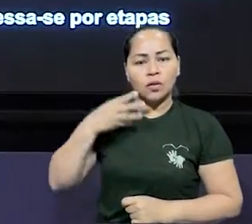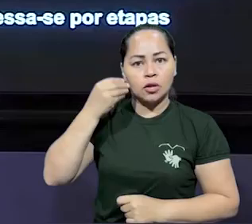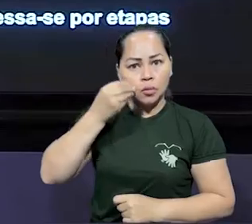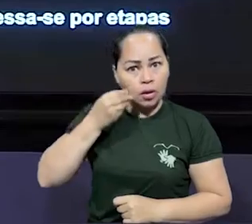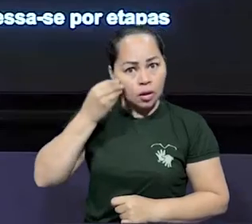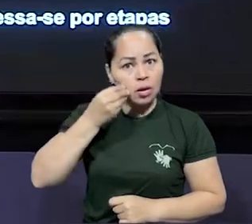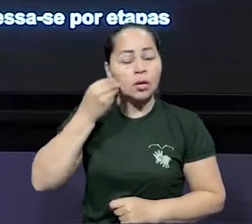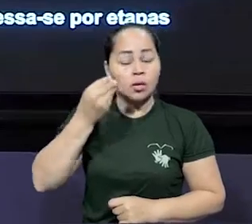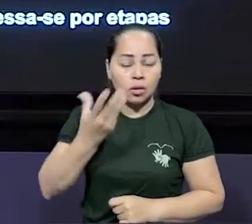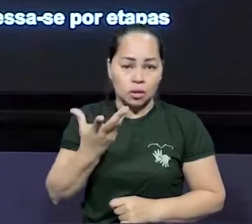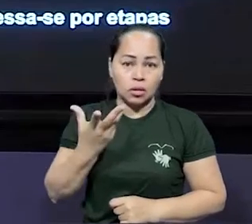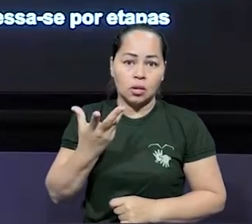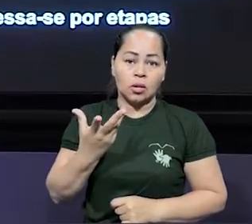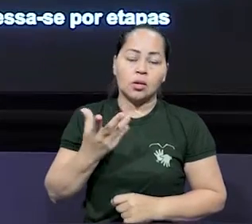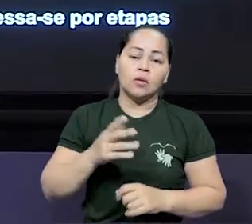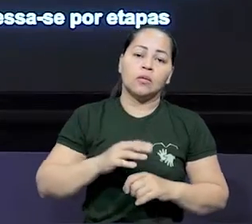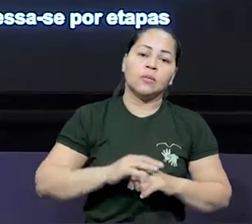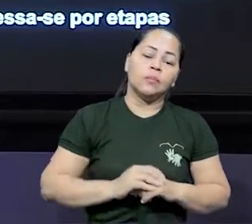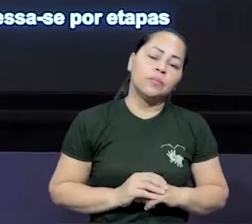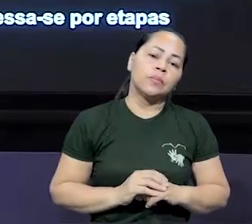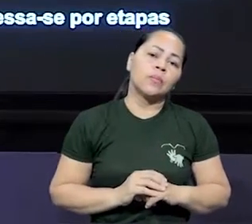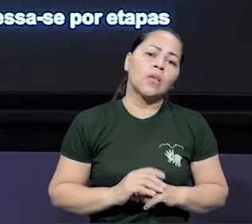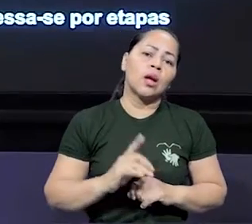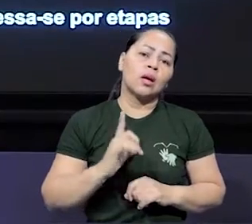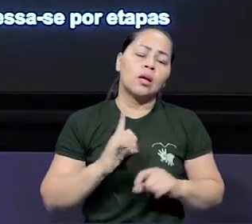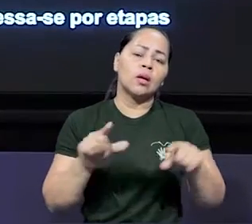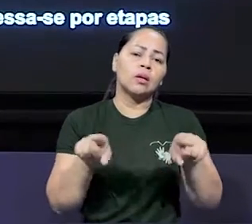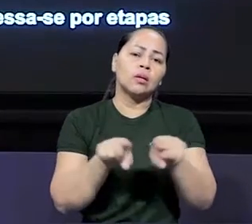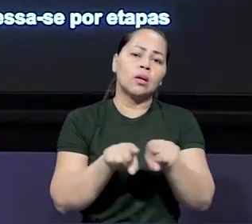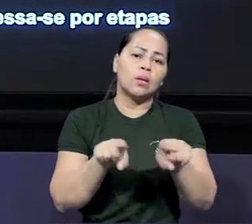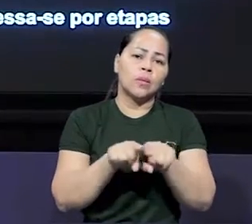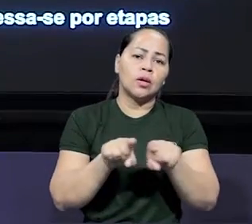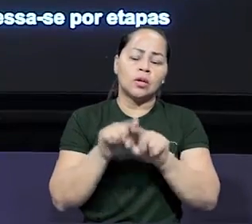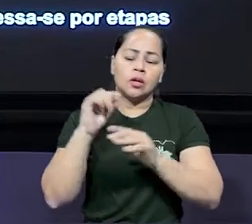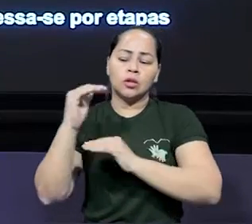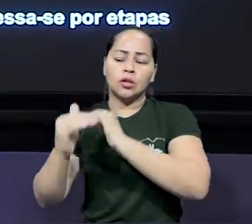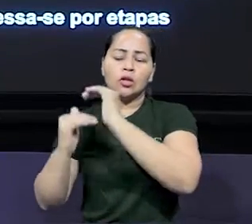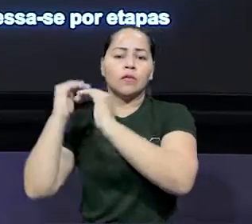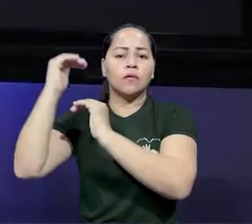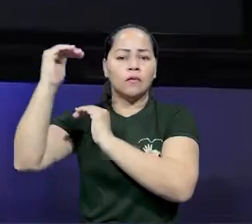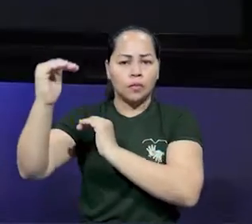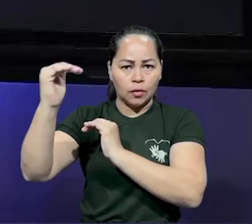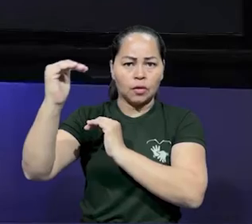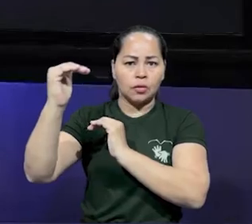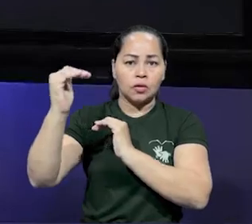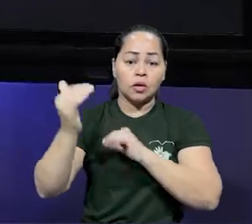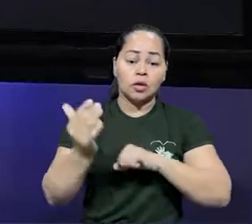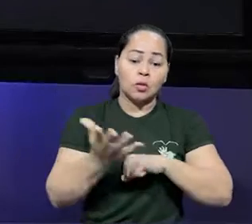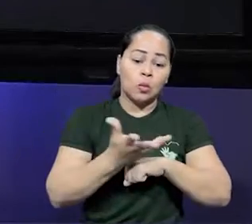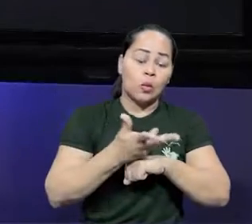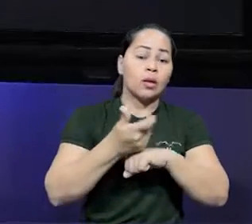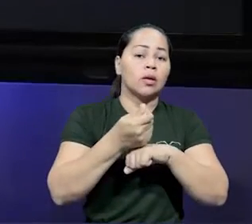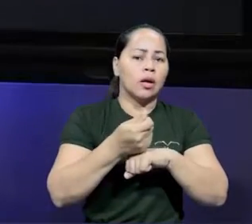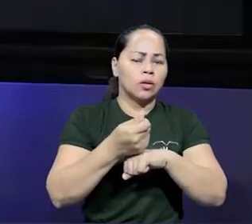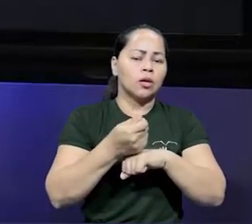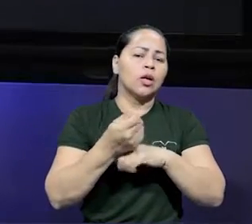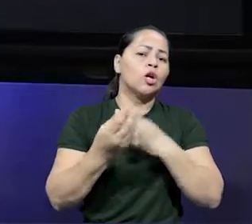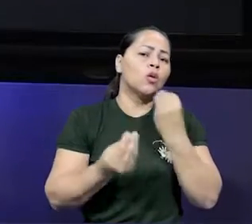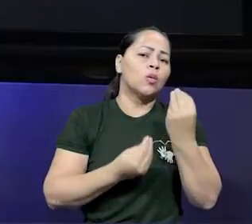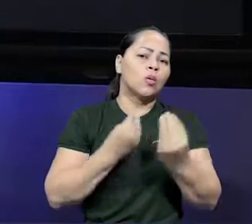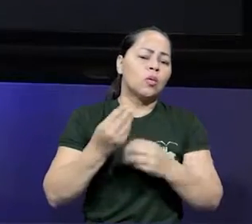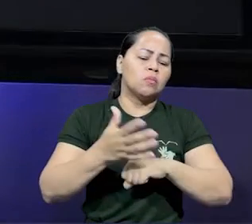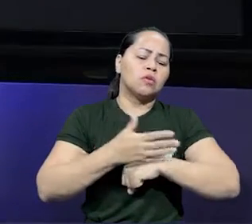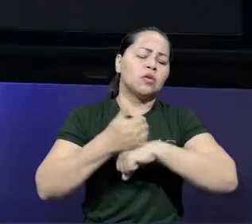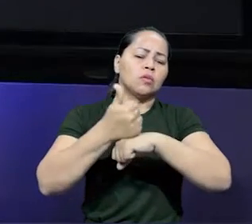mais complexas. Ele tem como princípios básicos para o desenvolvimento as mudanças qualitativas, nas quais